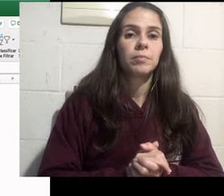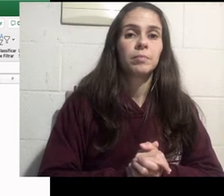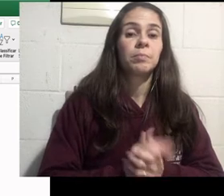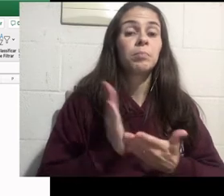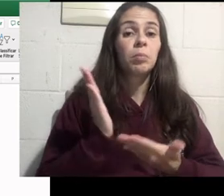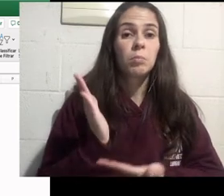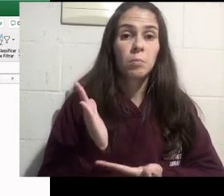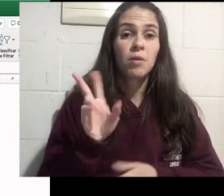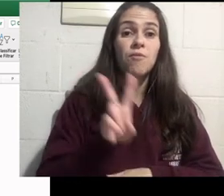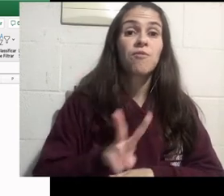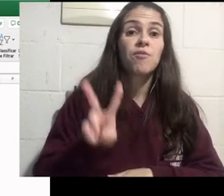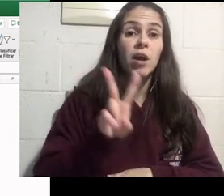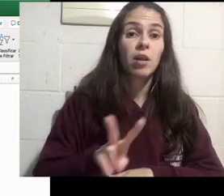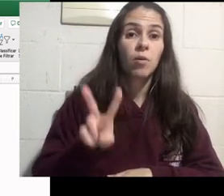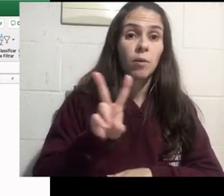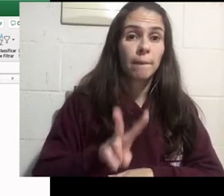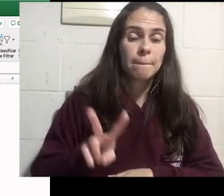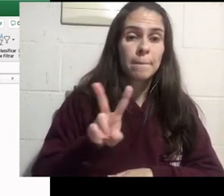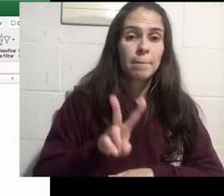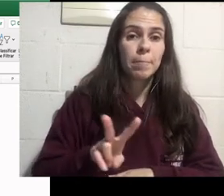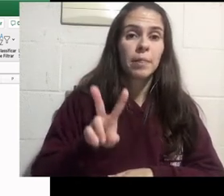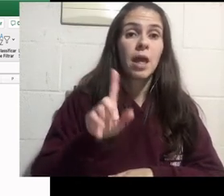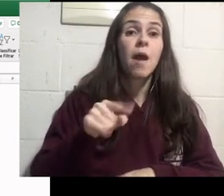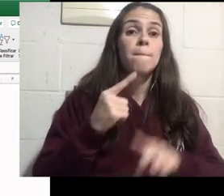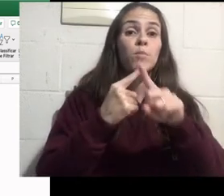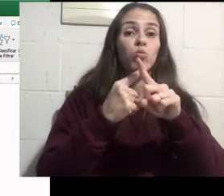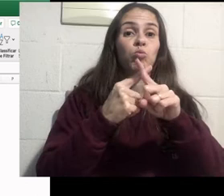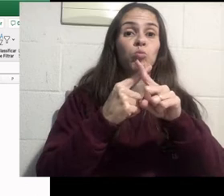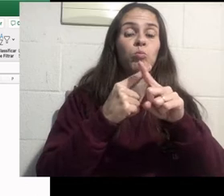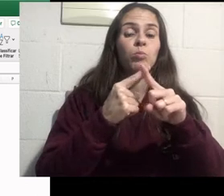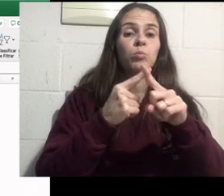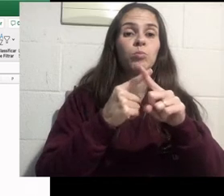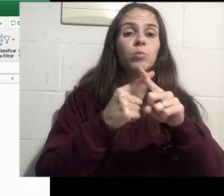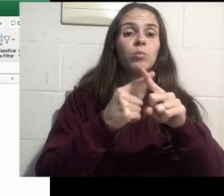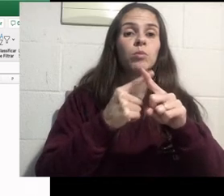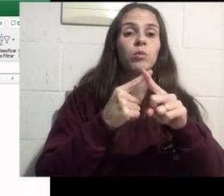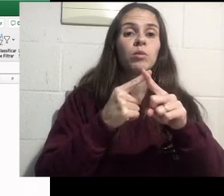valor aqui, a quantidade total, é o produto dessa quantidade aqui por